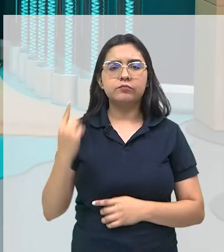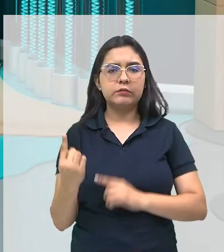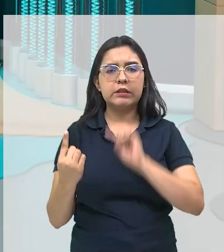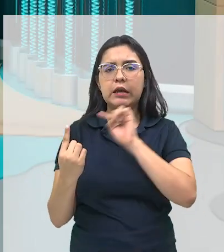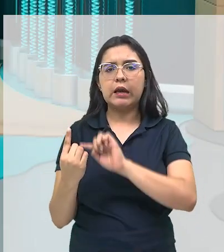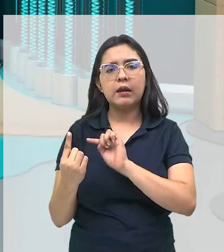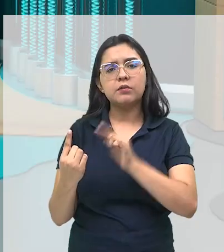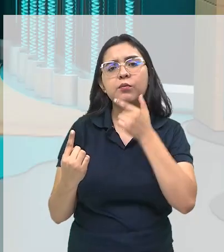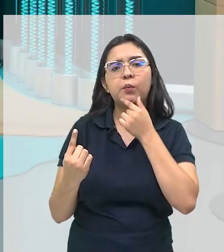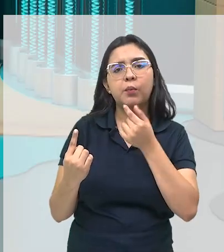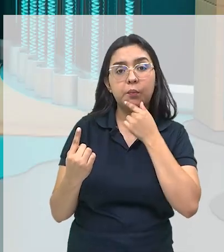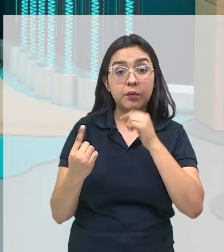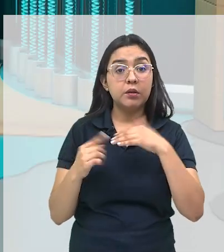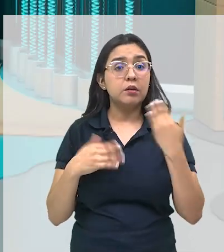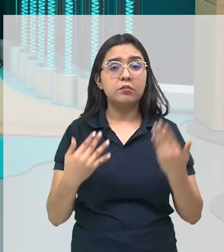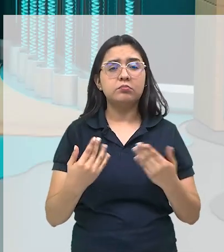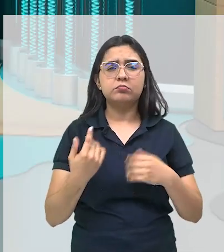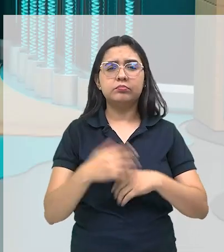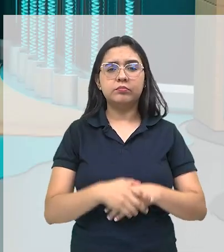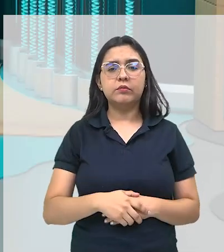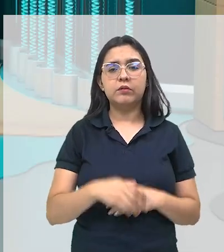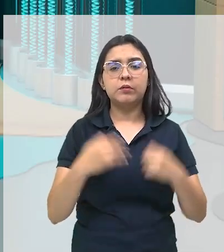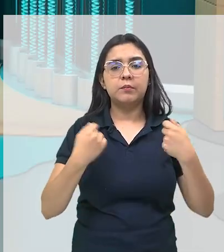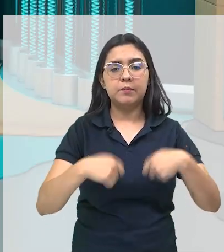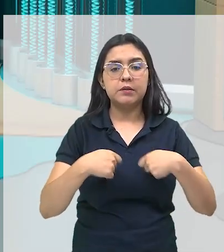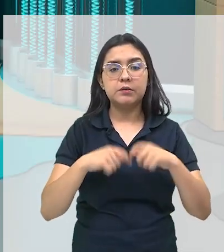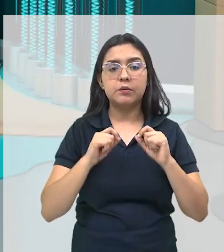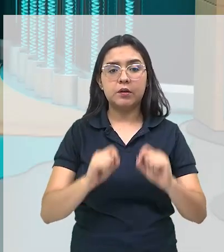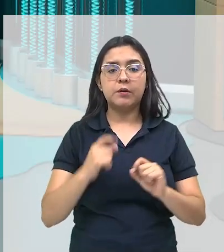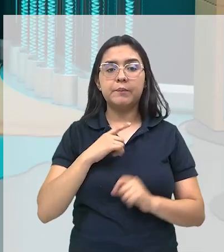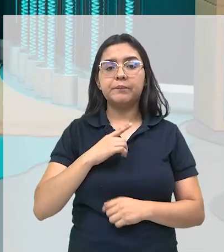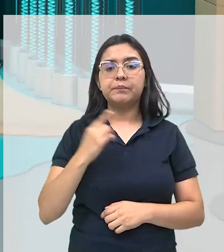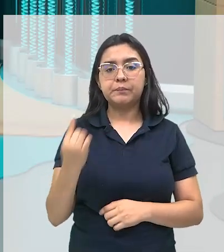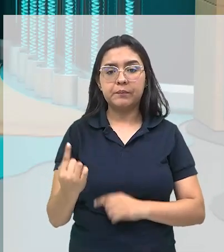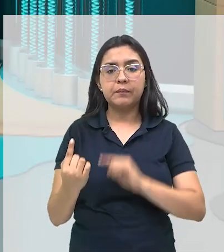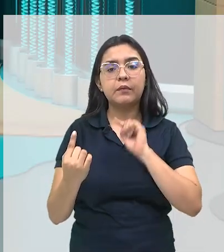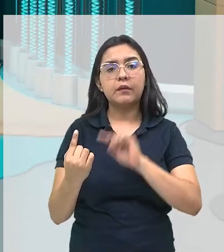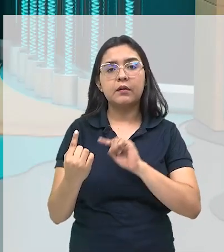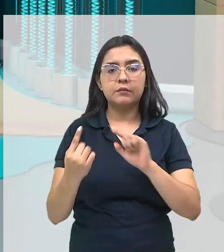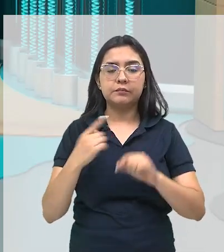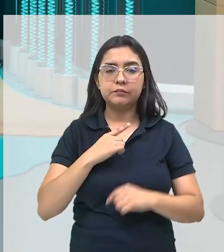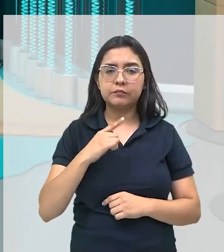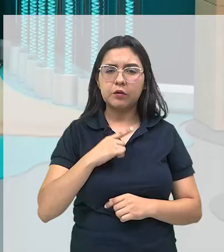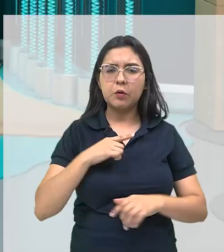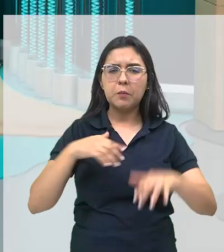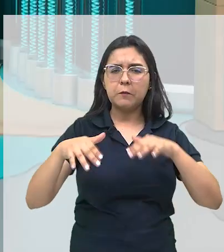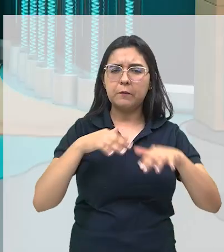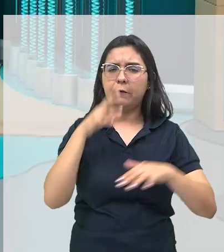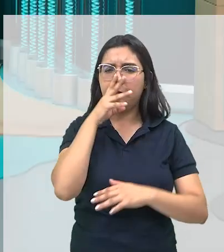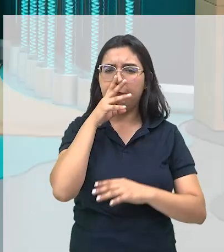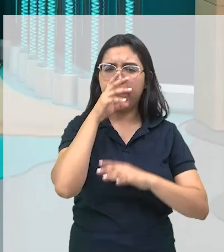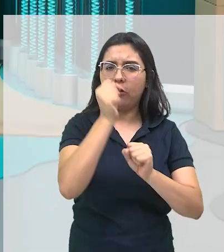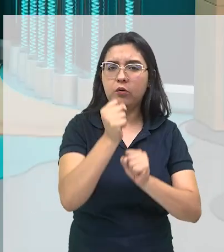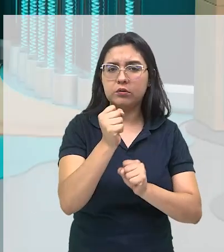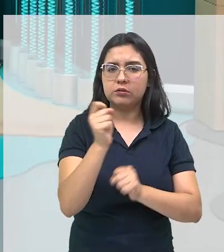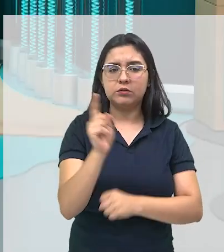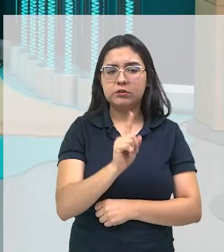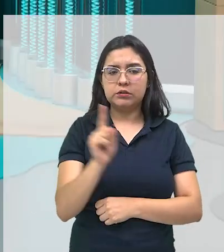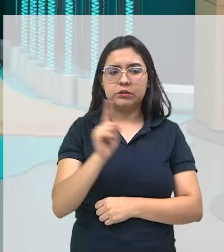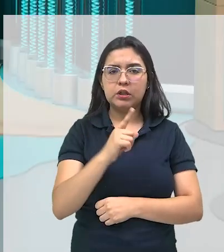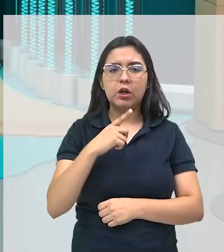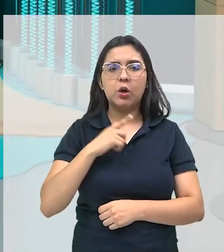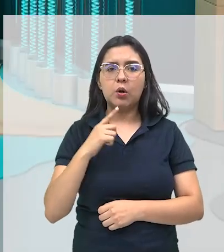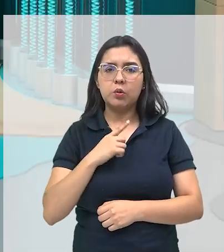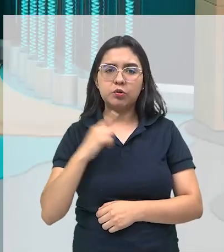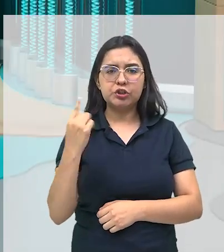parceiro. Então, não é necessário nem que o parceiro mova ela com força, né? Por exemplo, esses